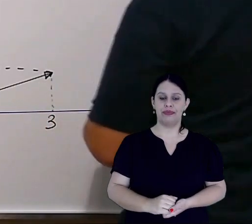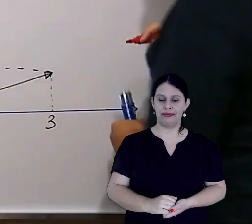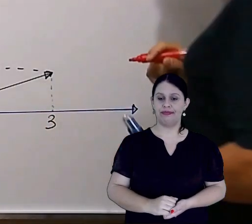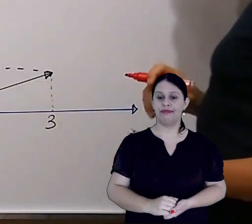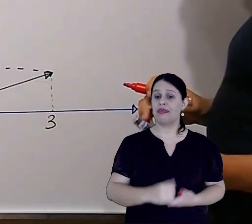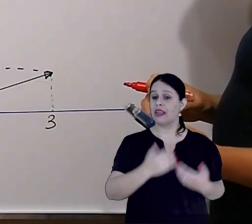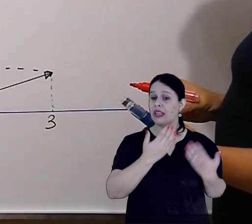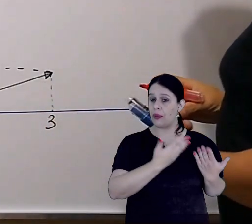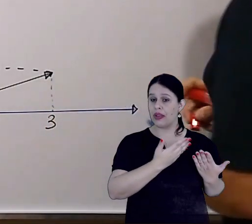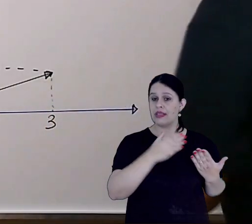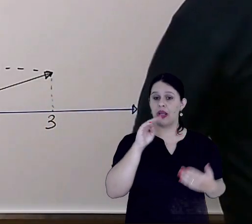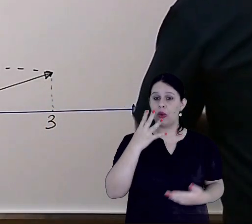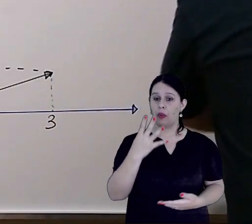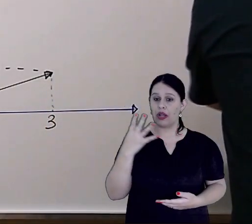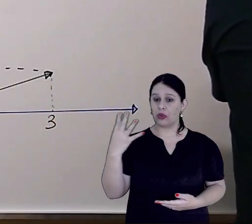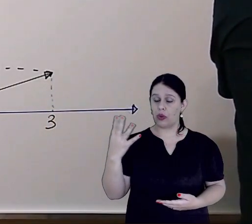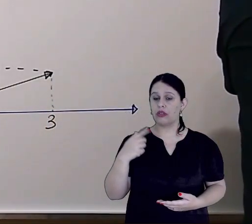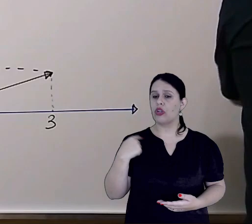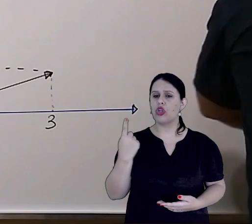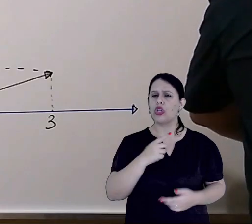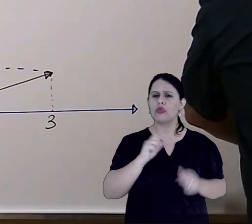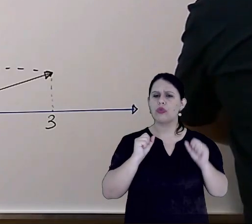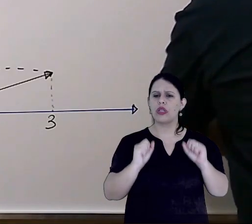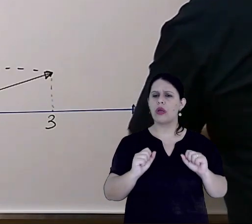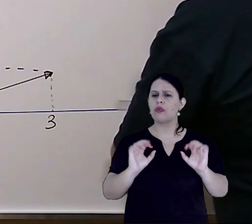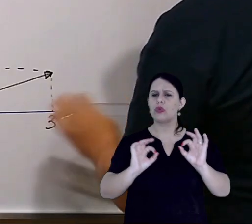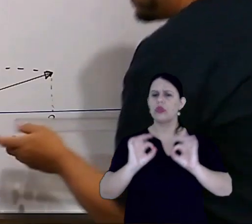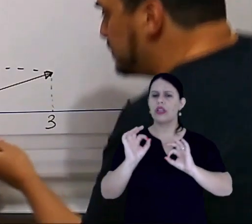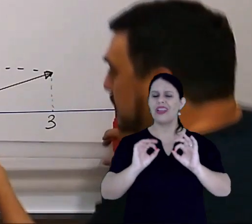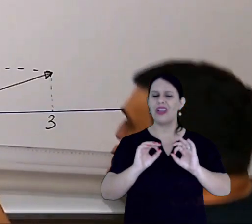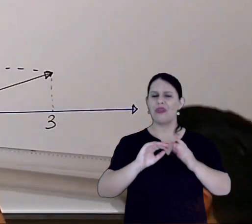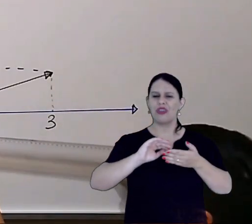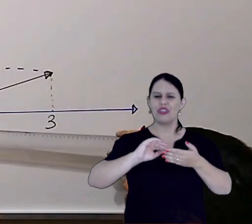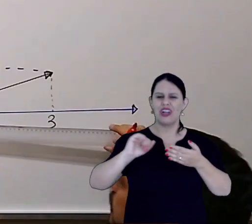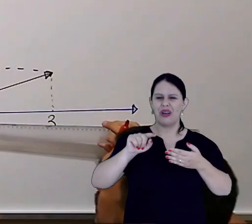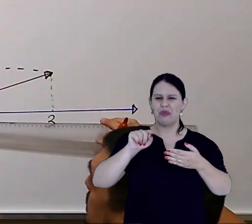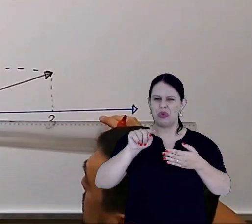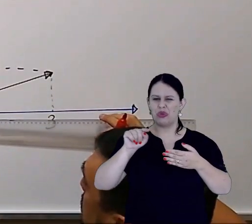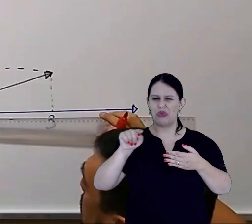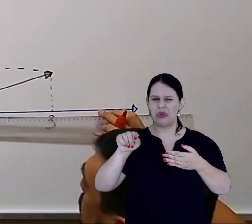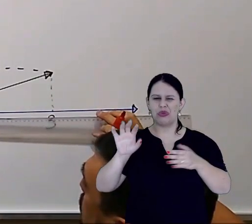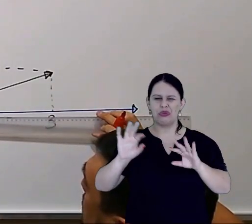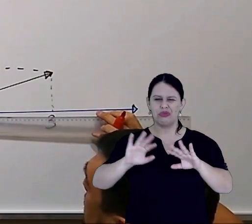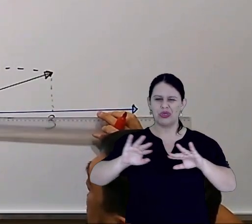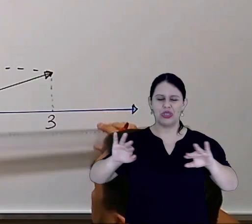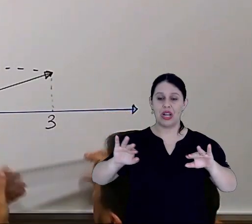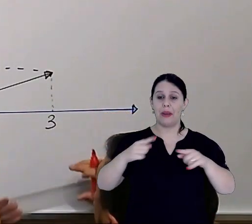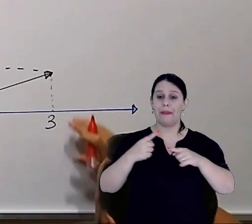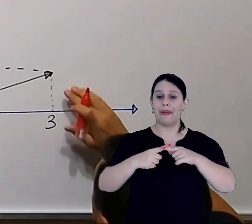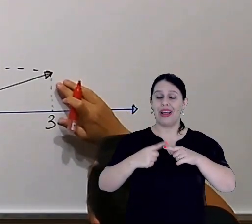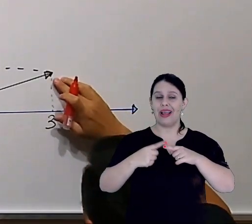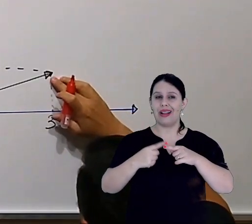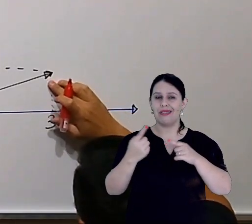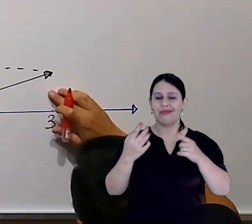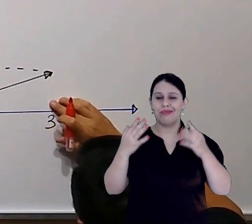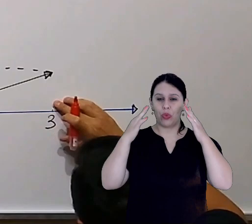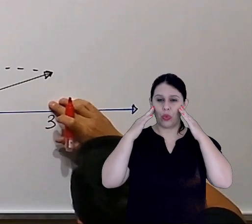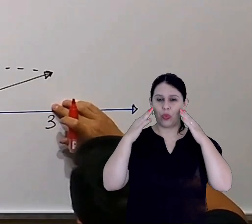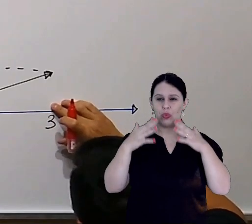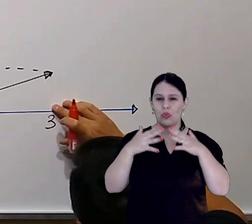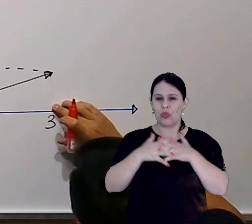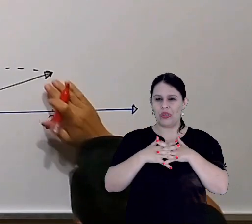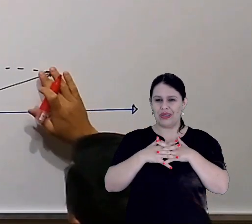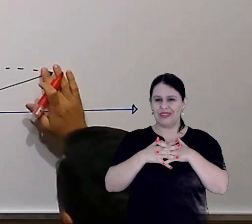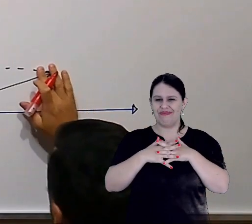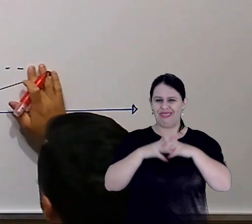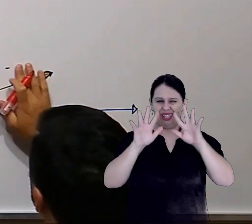Legal? Muito bem E esse vetor 4,4 A gente pode construir Tá aqui Eu vou até tirar esses pontinhos